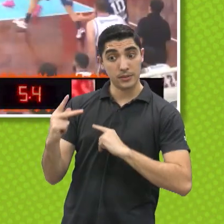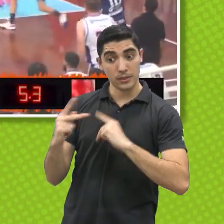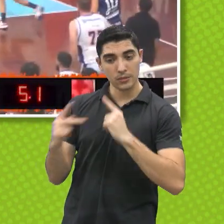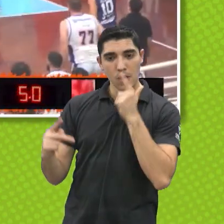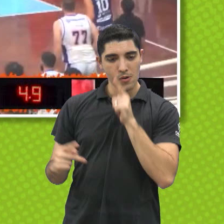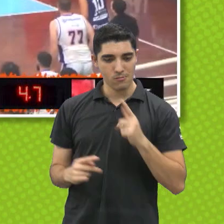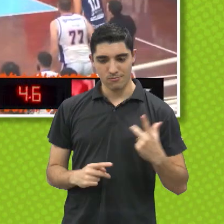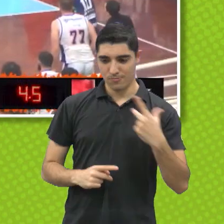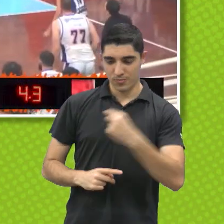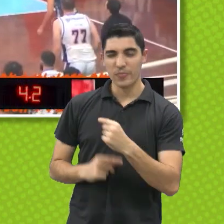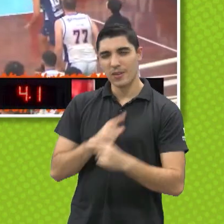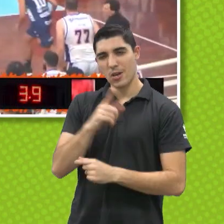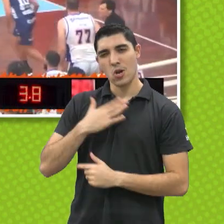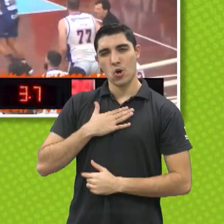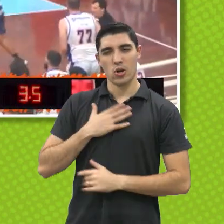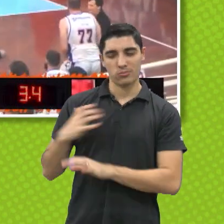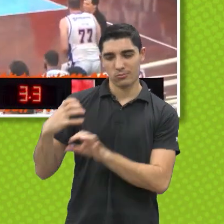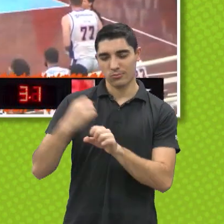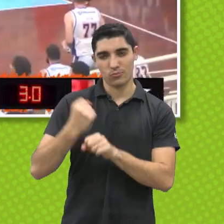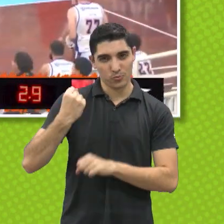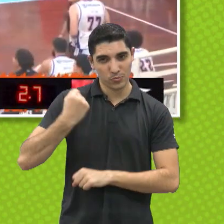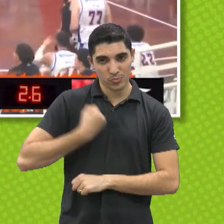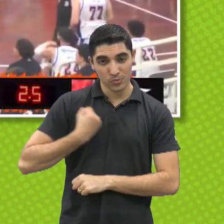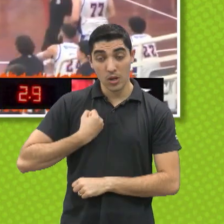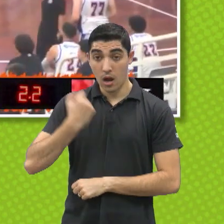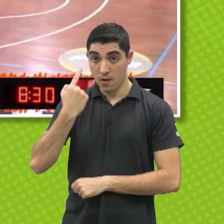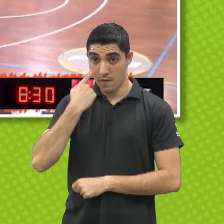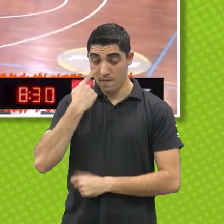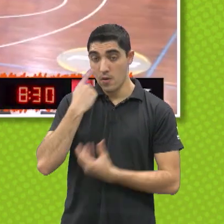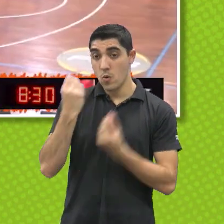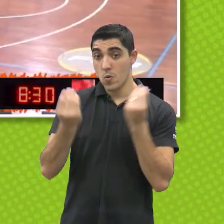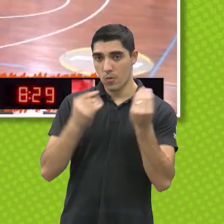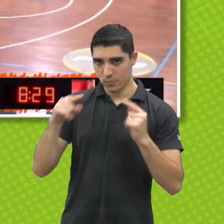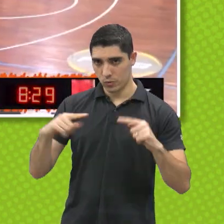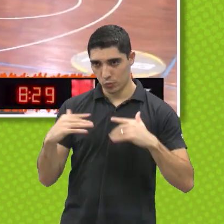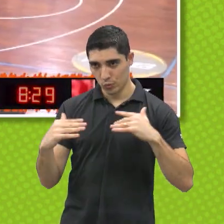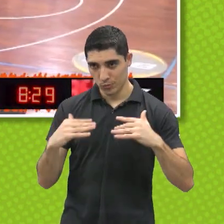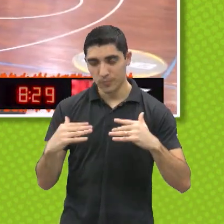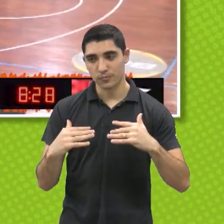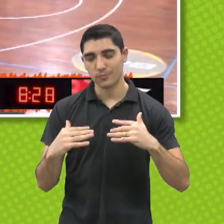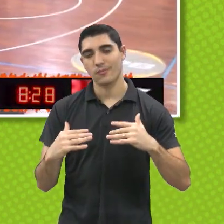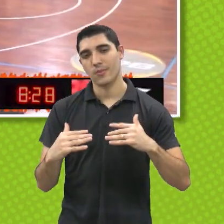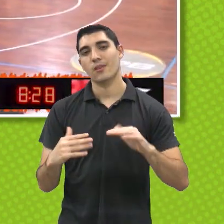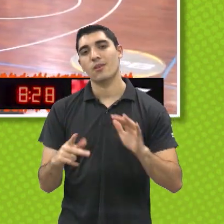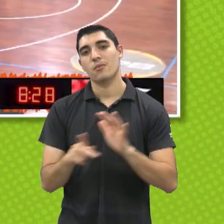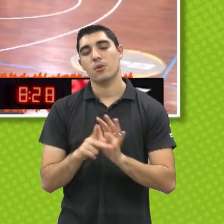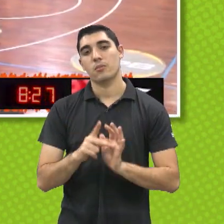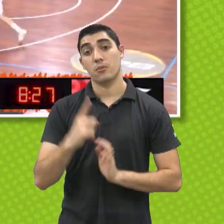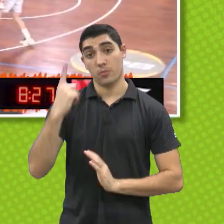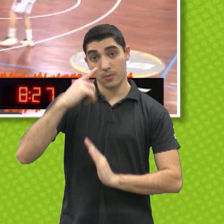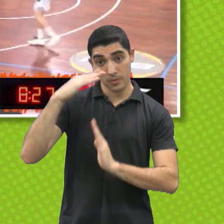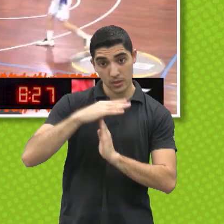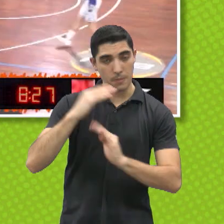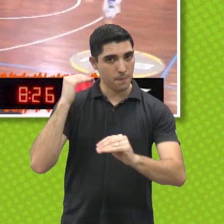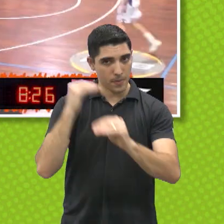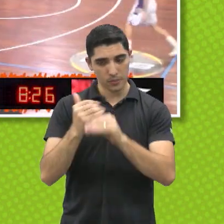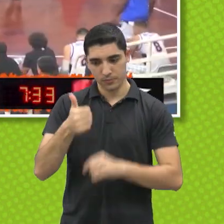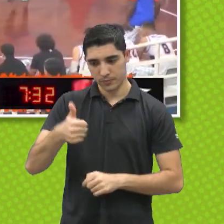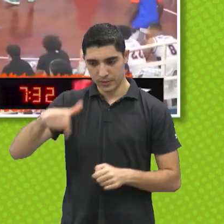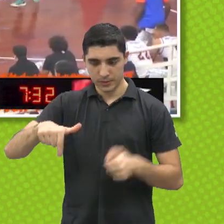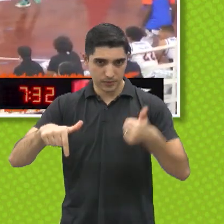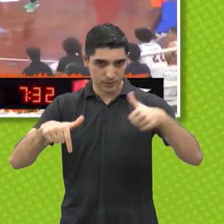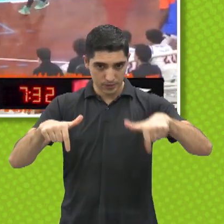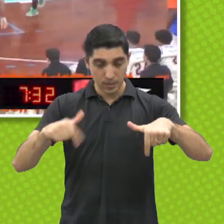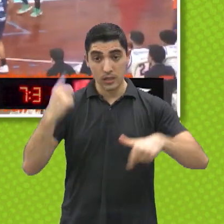Quem gosta de basquete, gosta de números, só para você ter uma ideia de como foi a partida. Primeiro quarto empatado, 17 a 17.